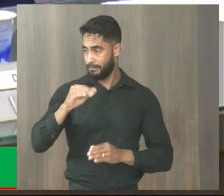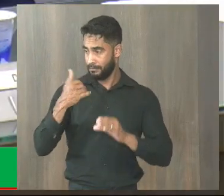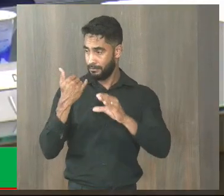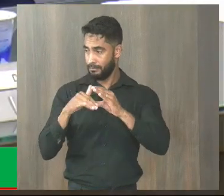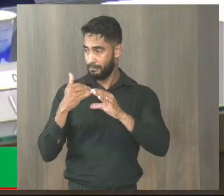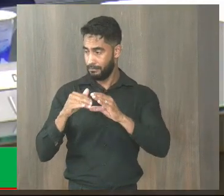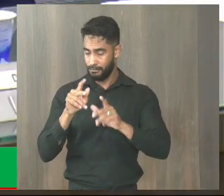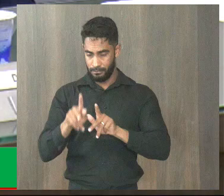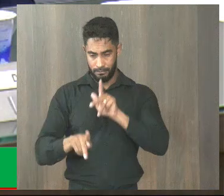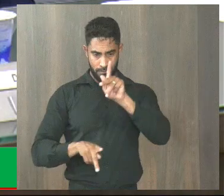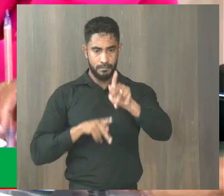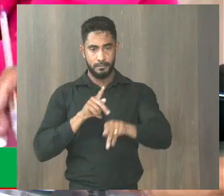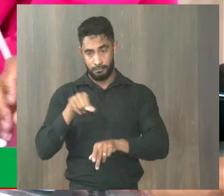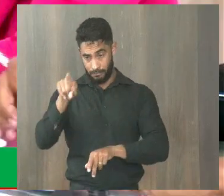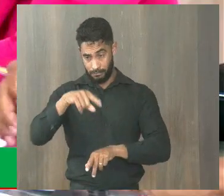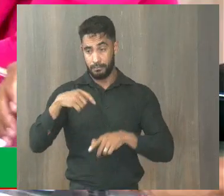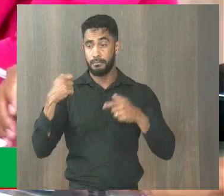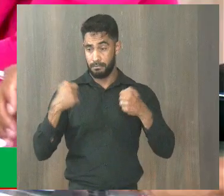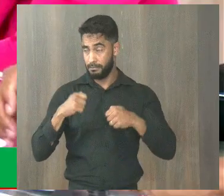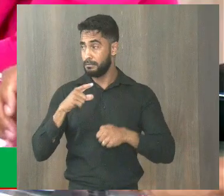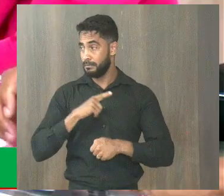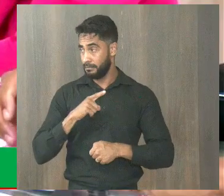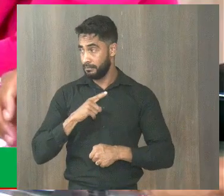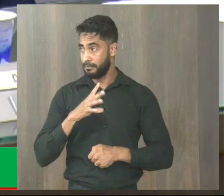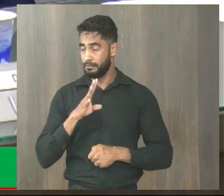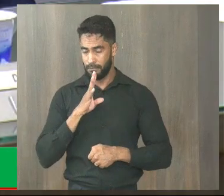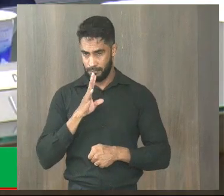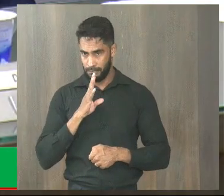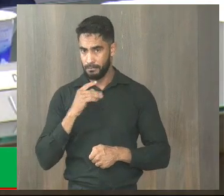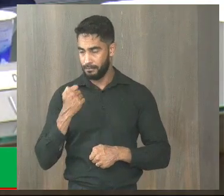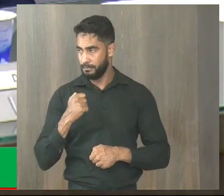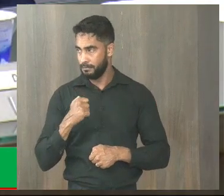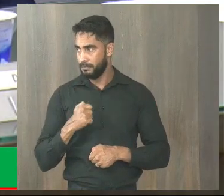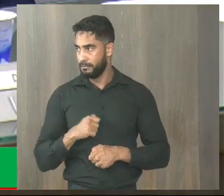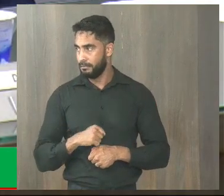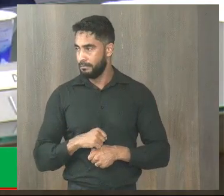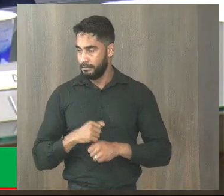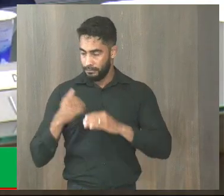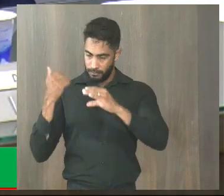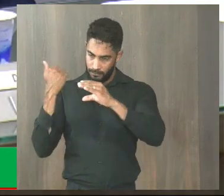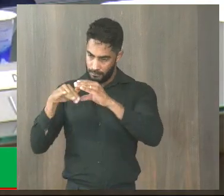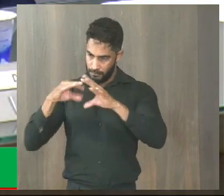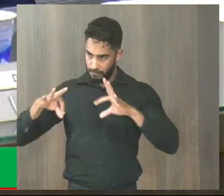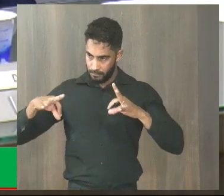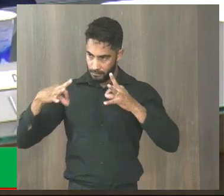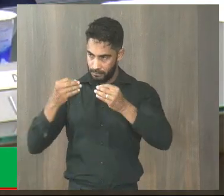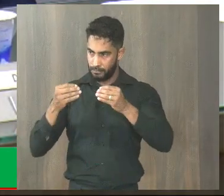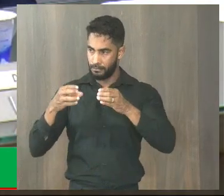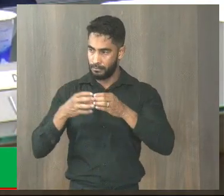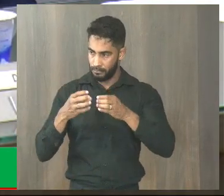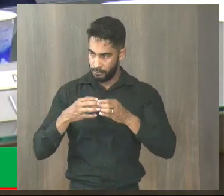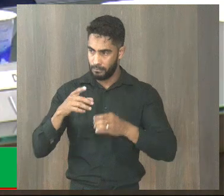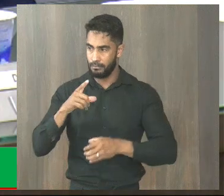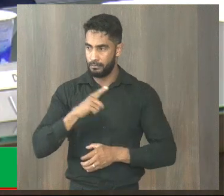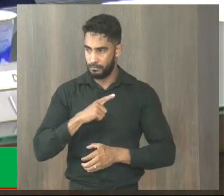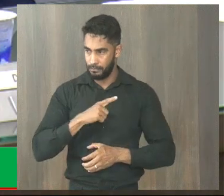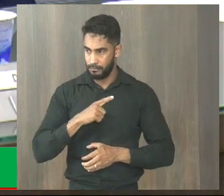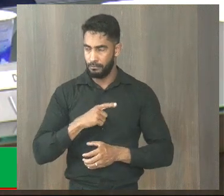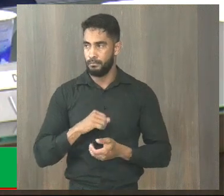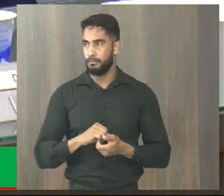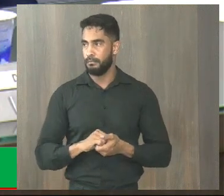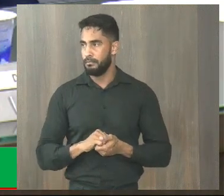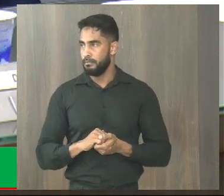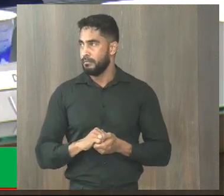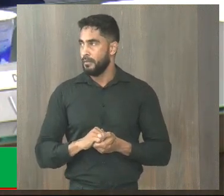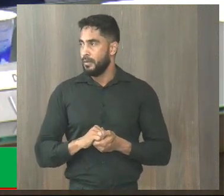isso é público e vocês têm que ter conhecimento. Sim, envia para mim, por favor. É um prazer, vou enviar para todos os colegas para que vocês tenham ciência.